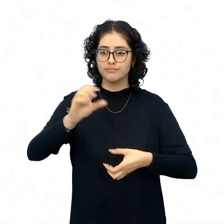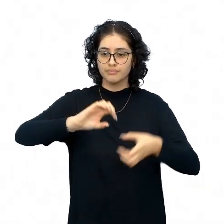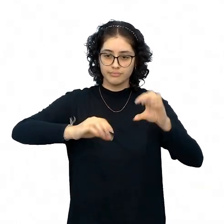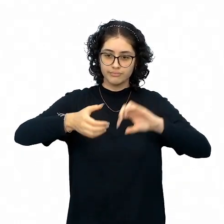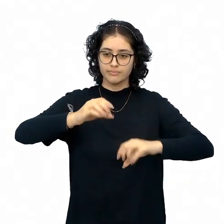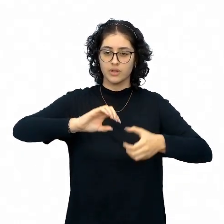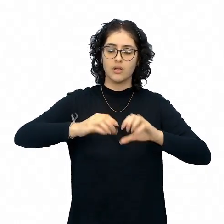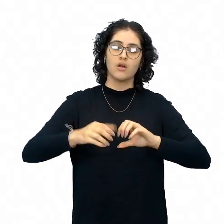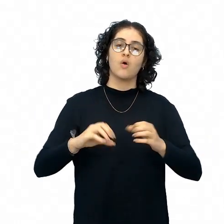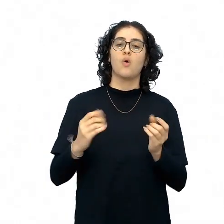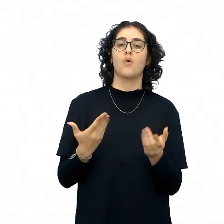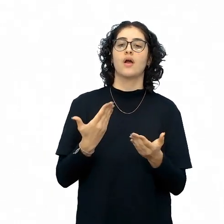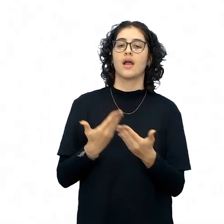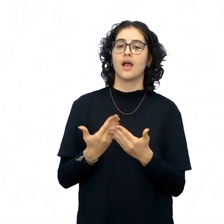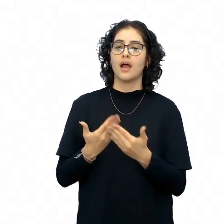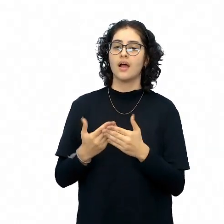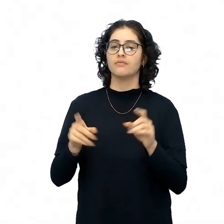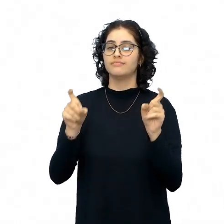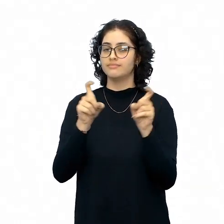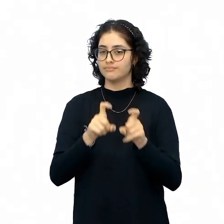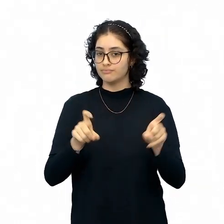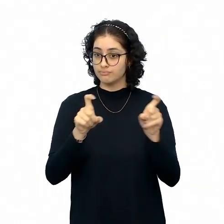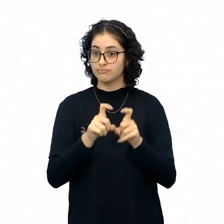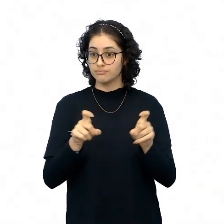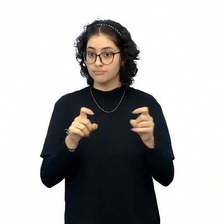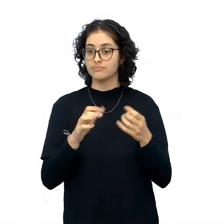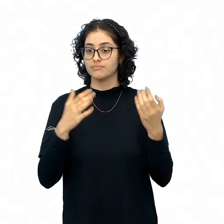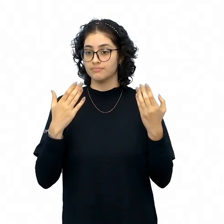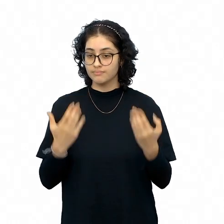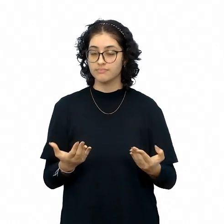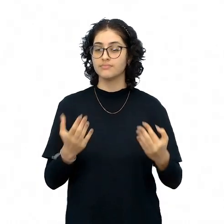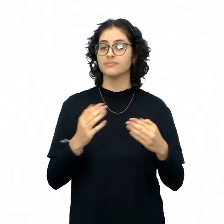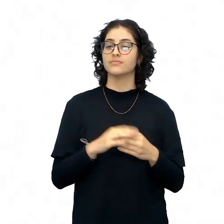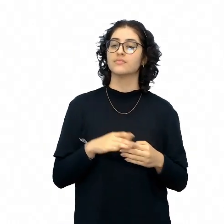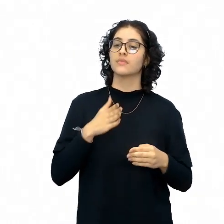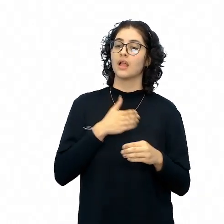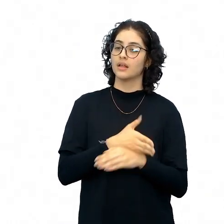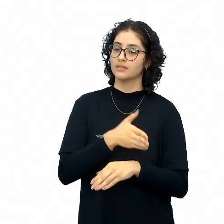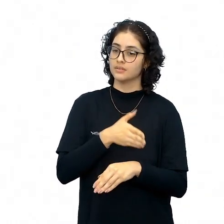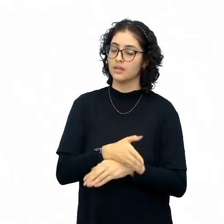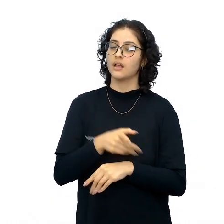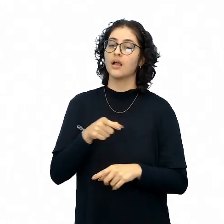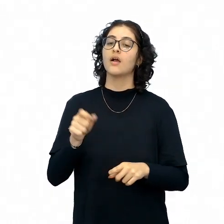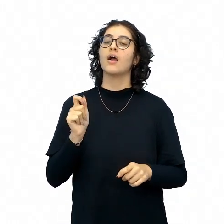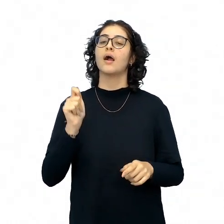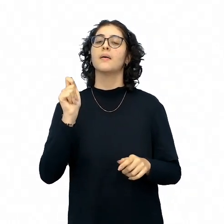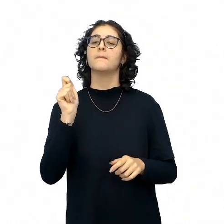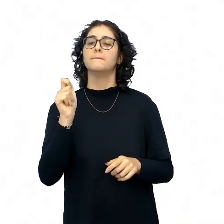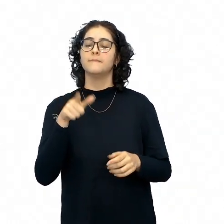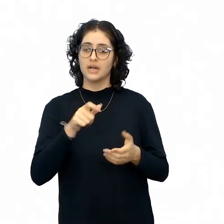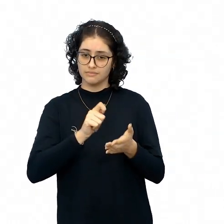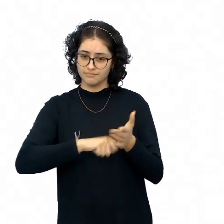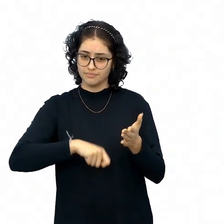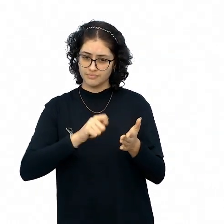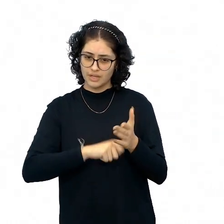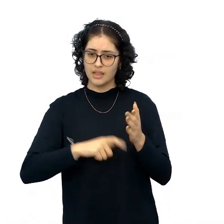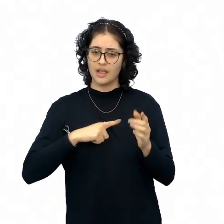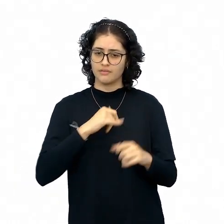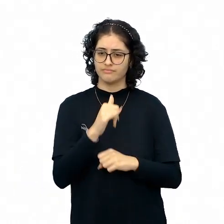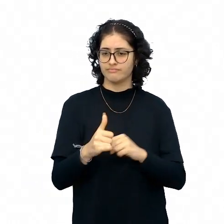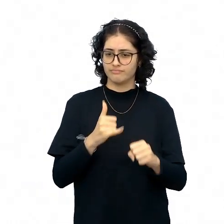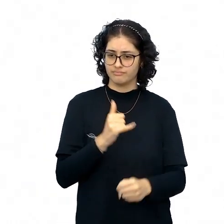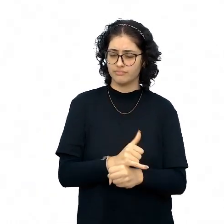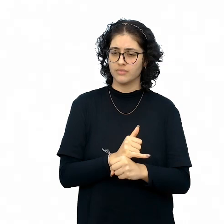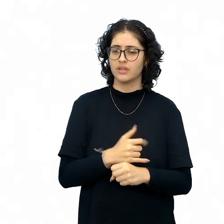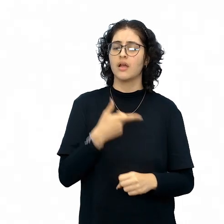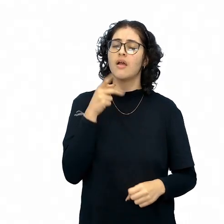em casa ou em outras atividades, esses abaixo-assinados que são disponibilizados na internet,